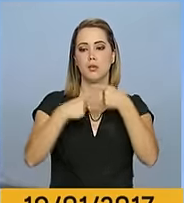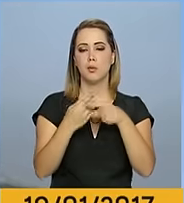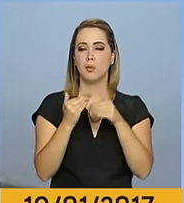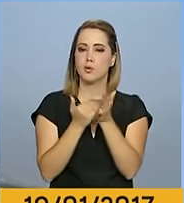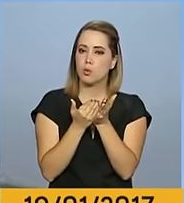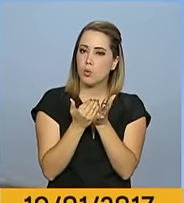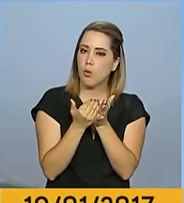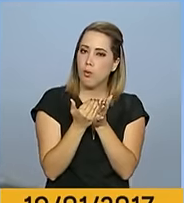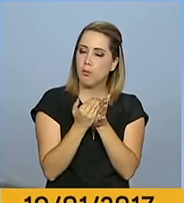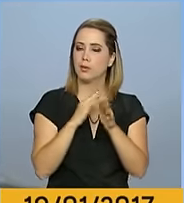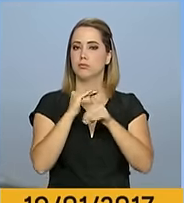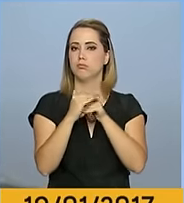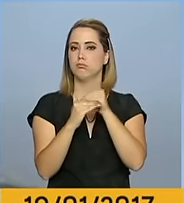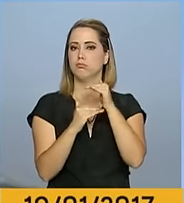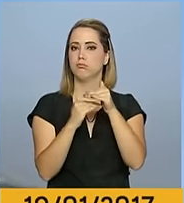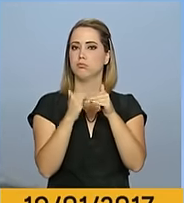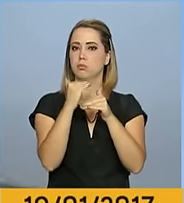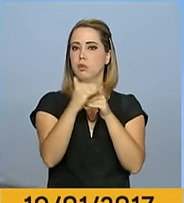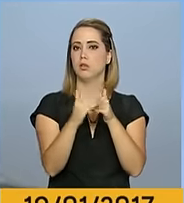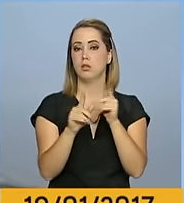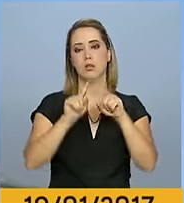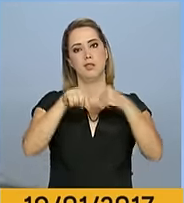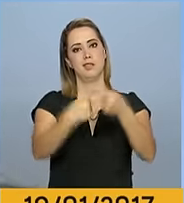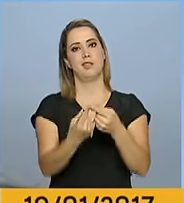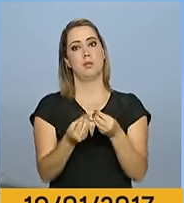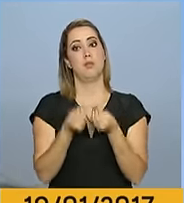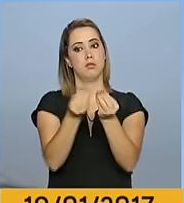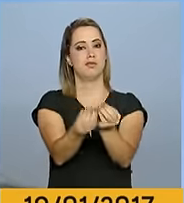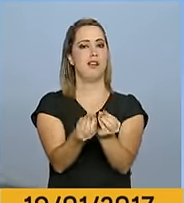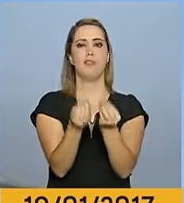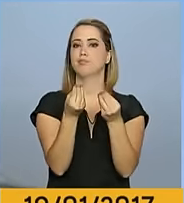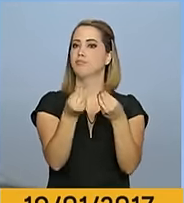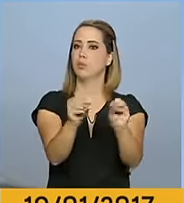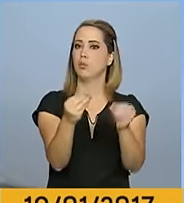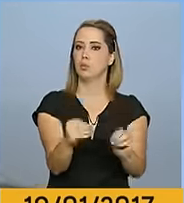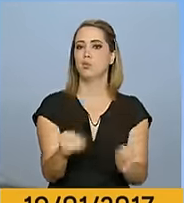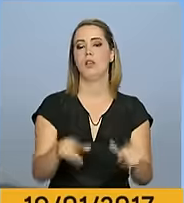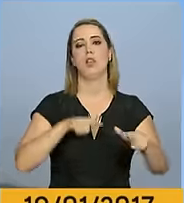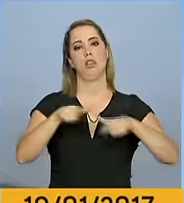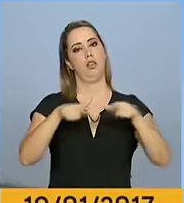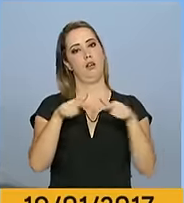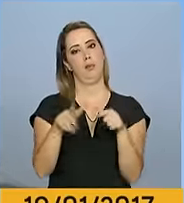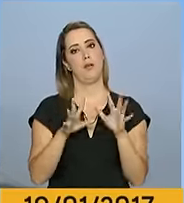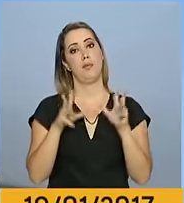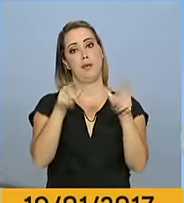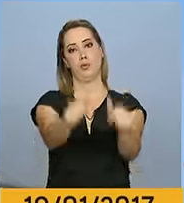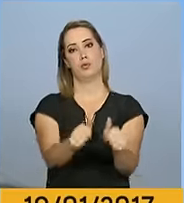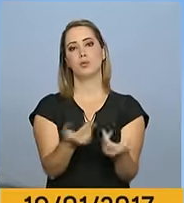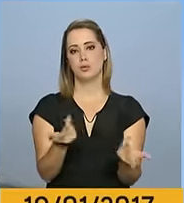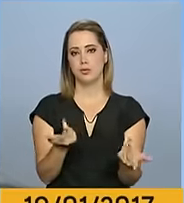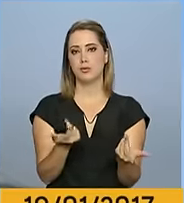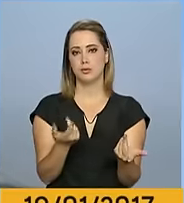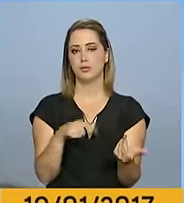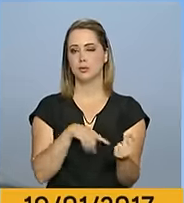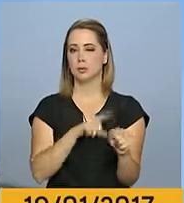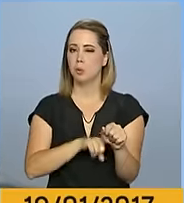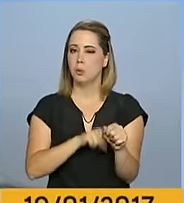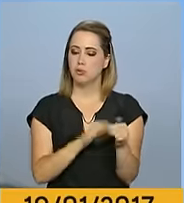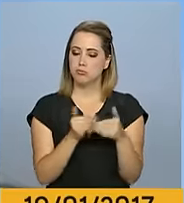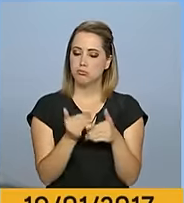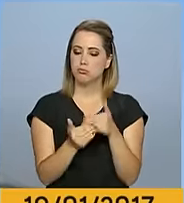crescimento. E do crescimento, o chamado pleno emprego. Estas são as fases, digamos assim, que nós temos